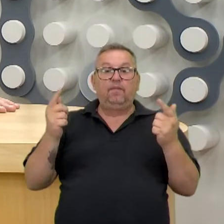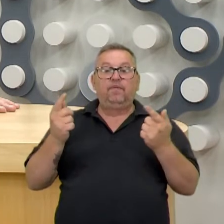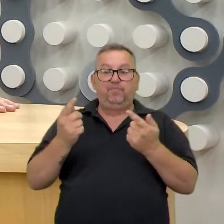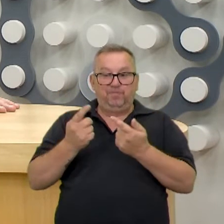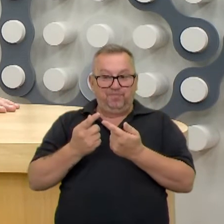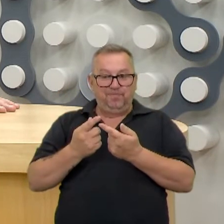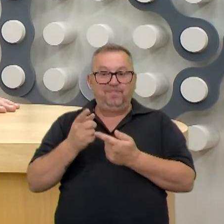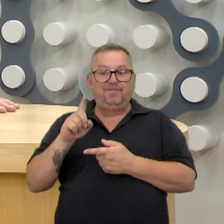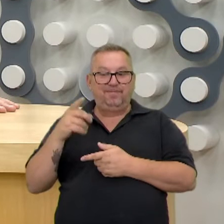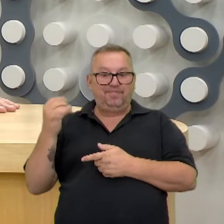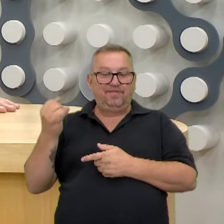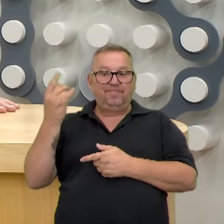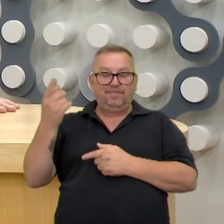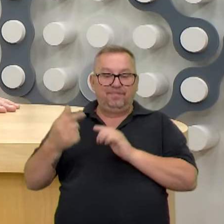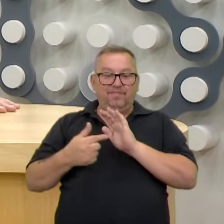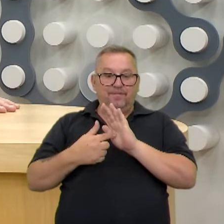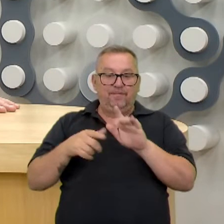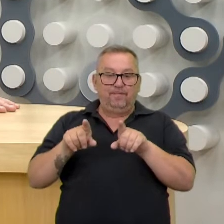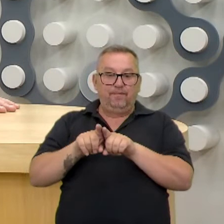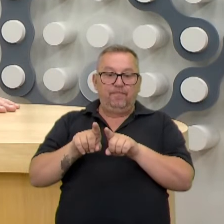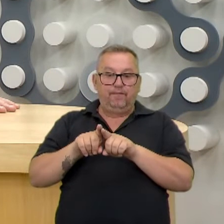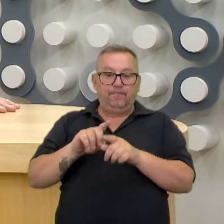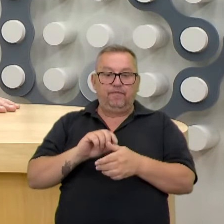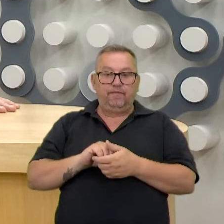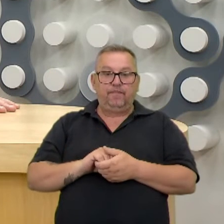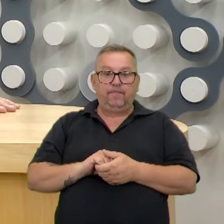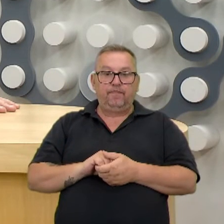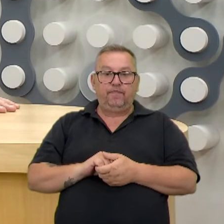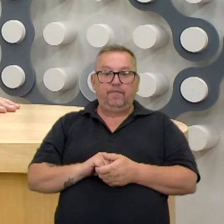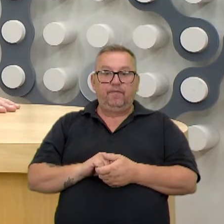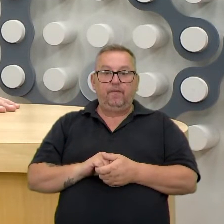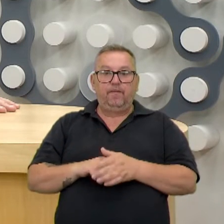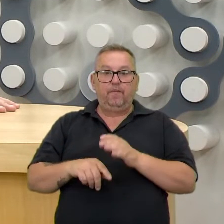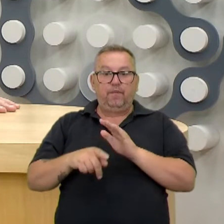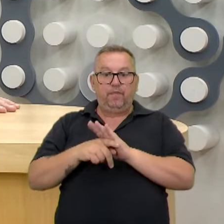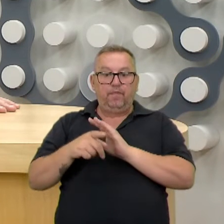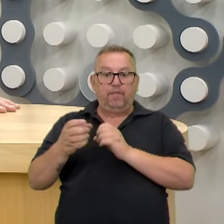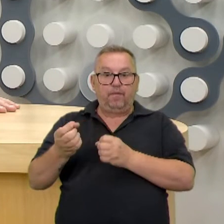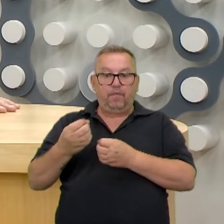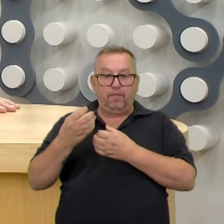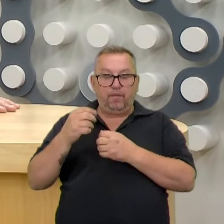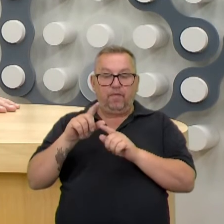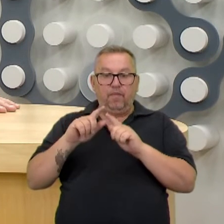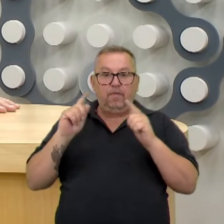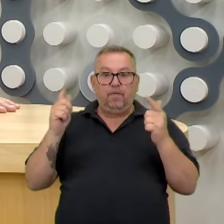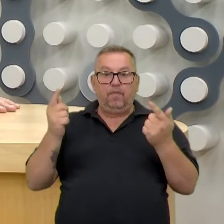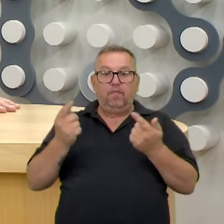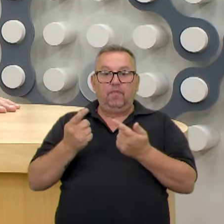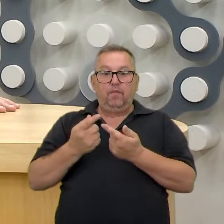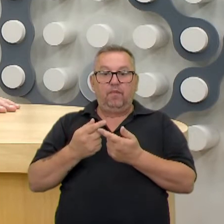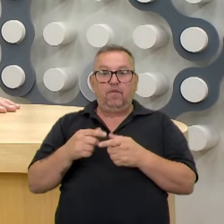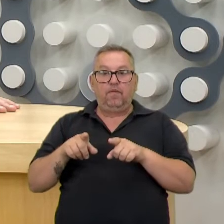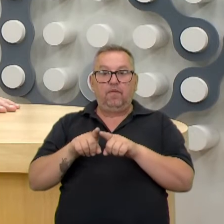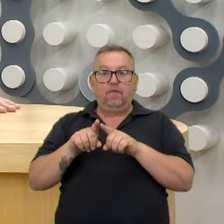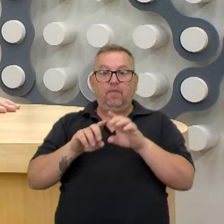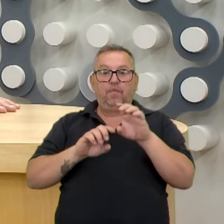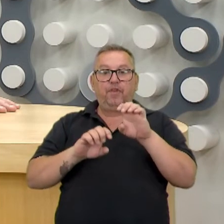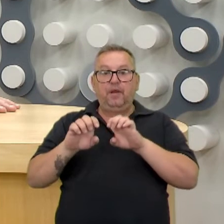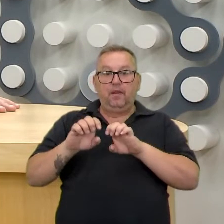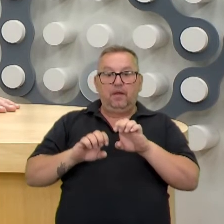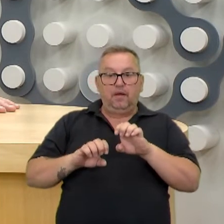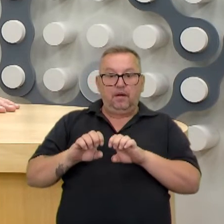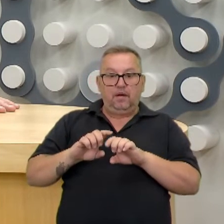isso que é importante retratar, coordenação e consolidação das informações geográficas, estruturação